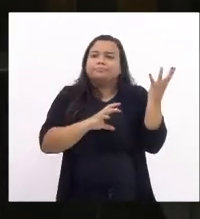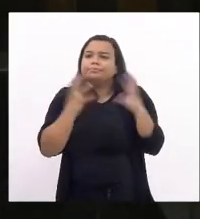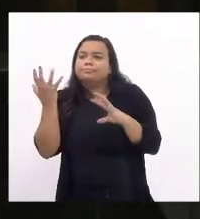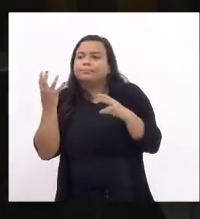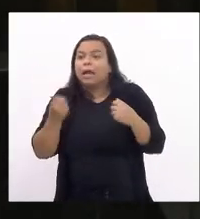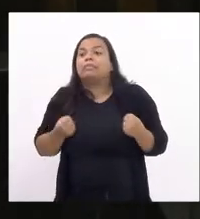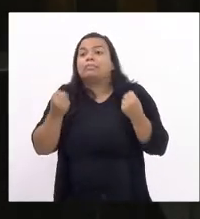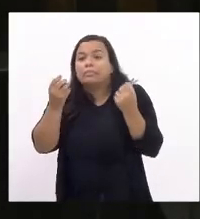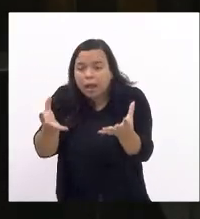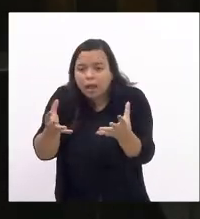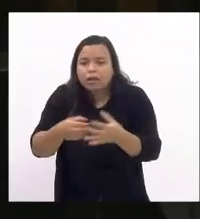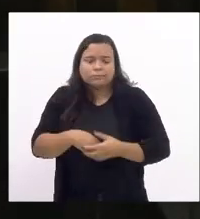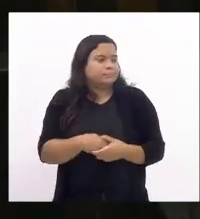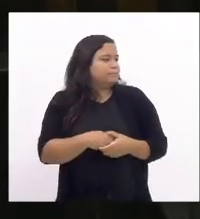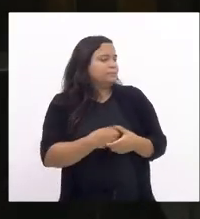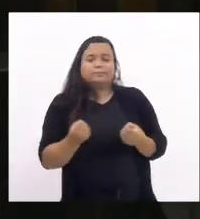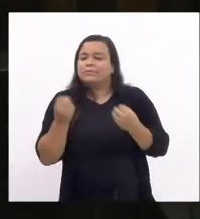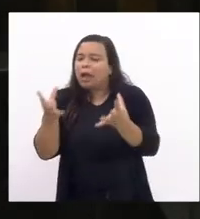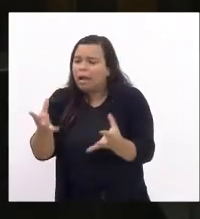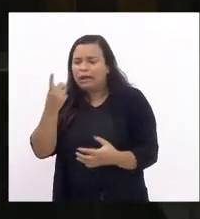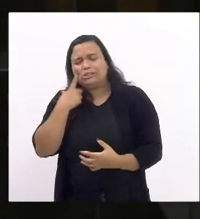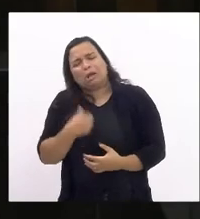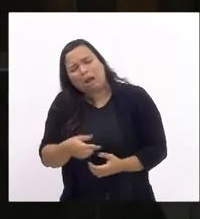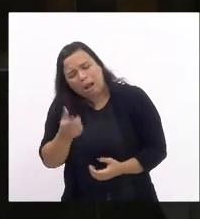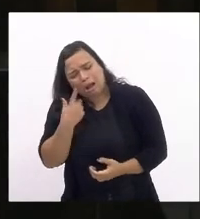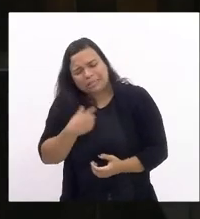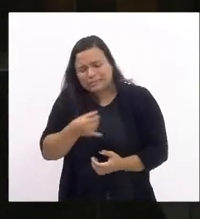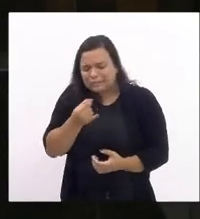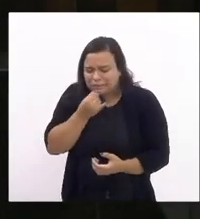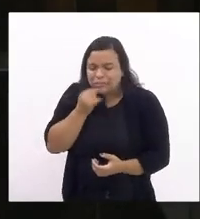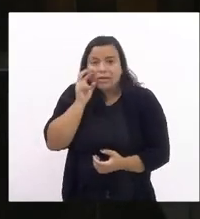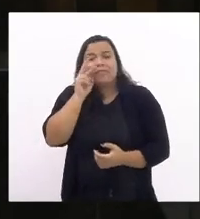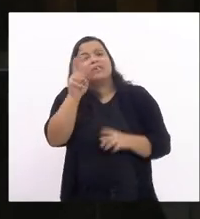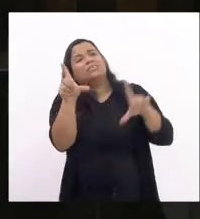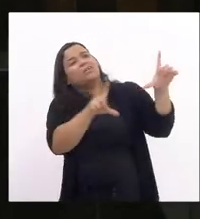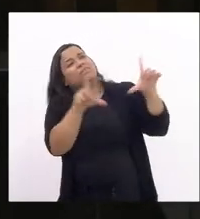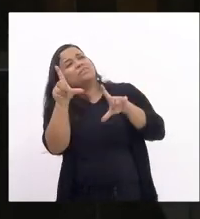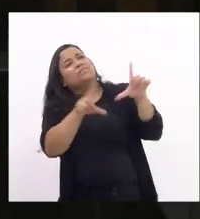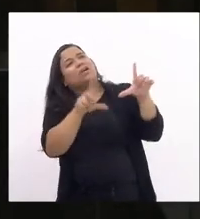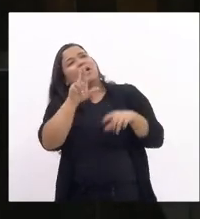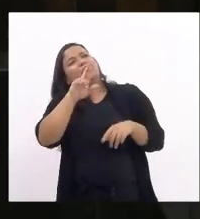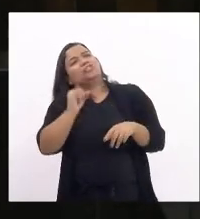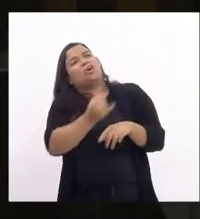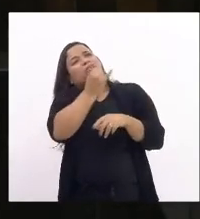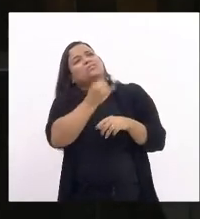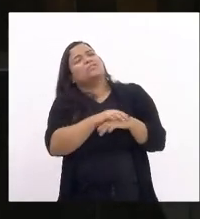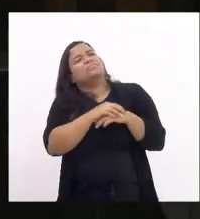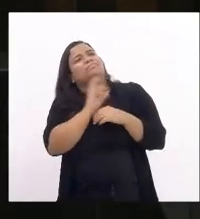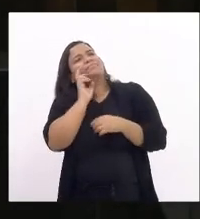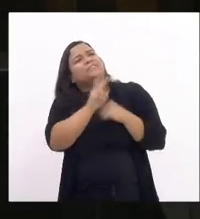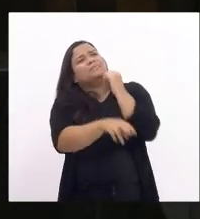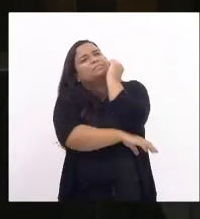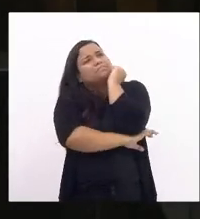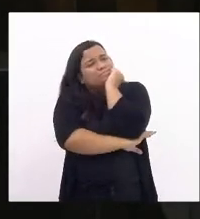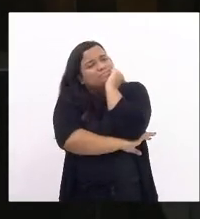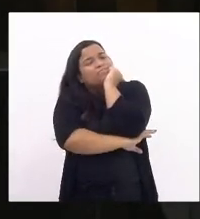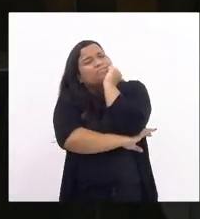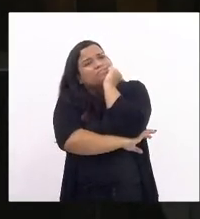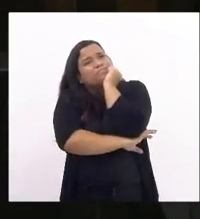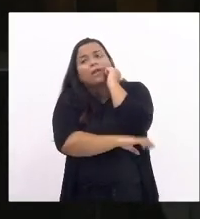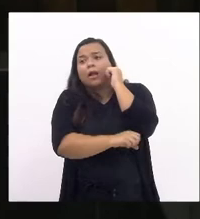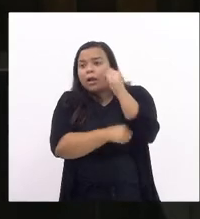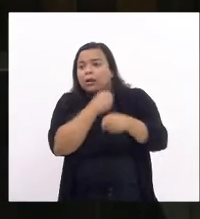nossa consciência, vai chorar assistindo o RJTV e vai esperar que no ano que vem a tragédia vai acontecer de